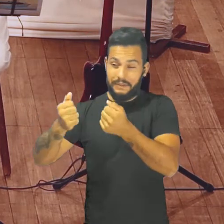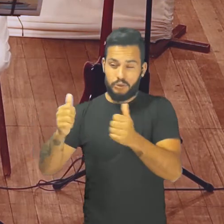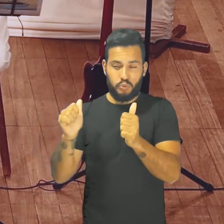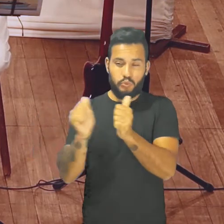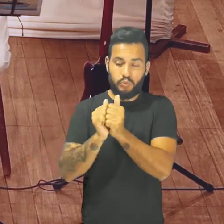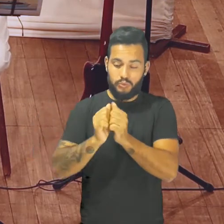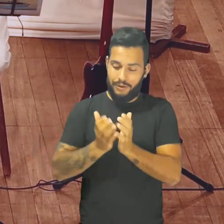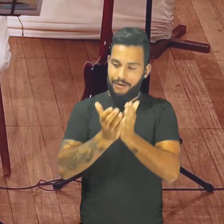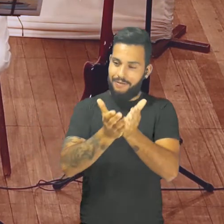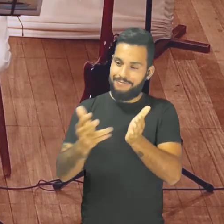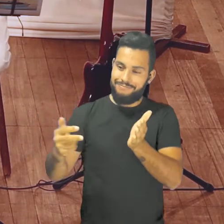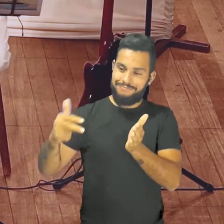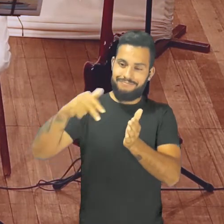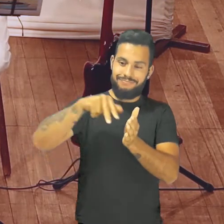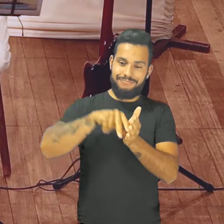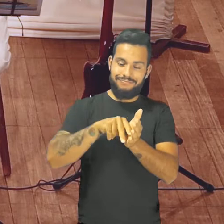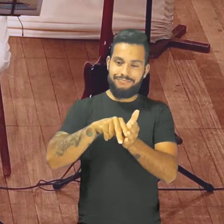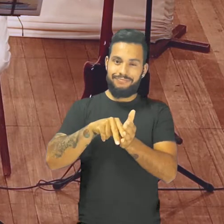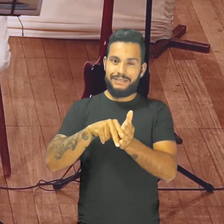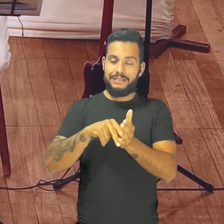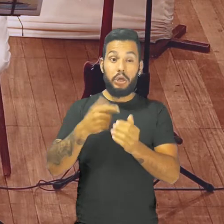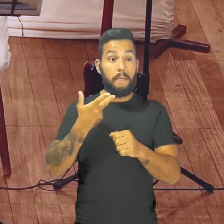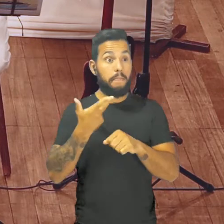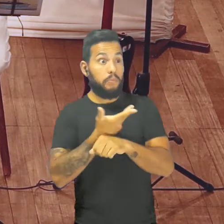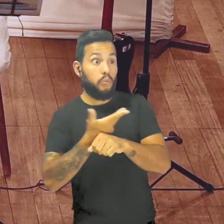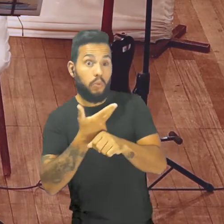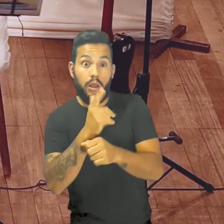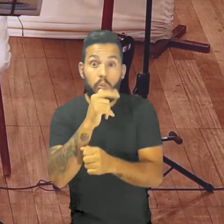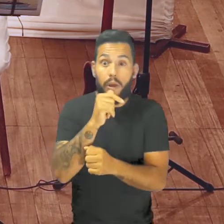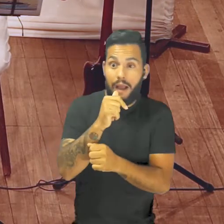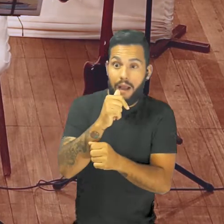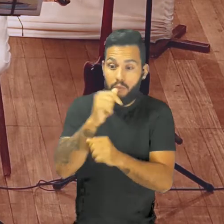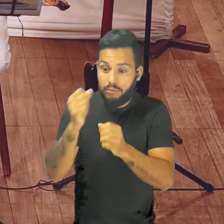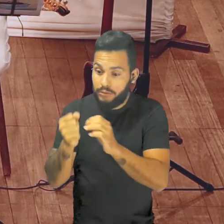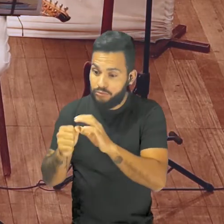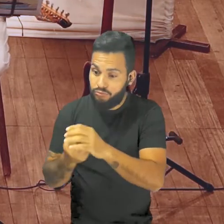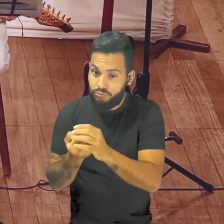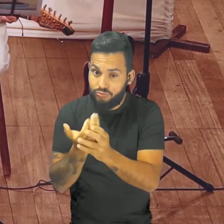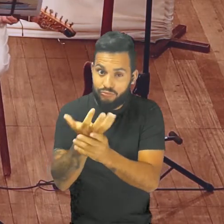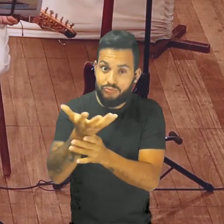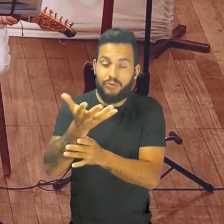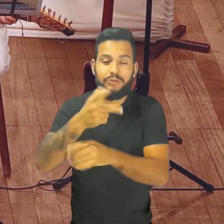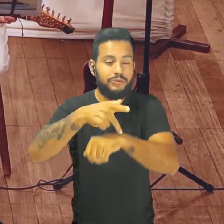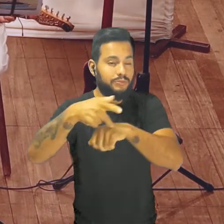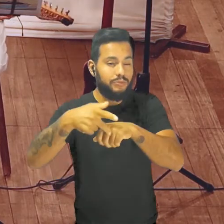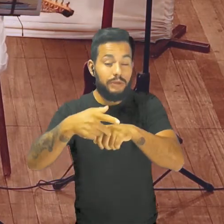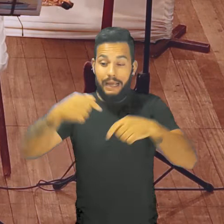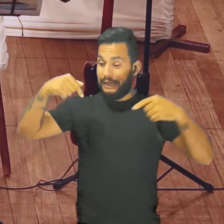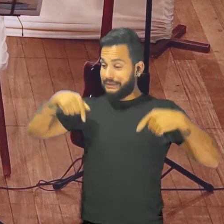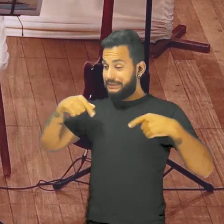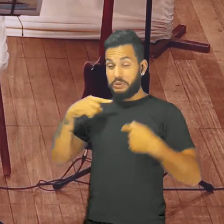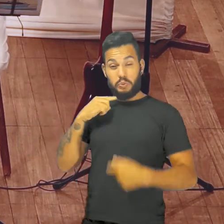desta embarcação. Procuramos uma água de fonte mais pura. A daqui tá tão escura. E